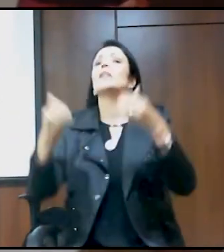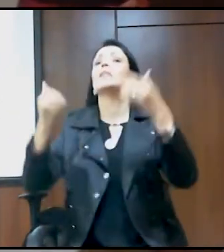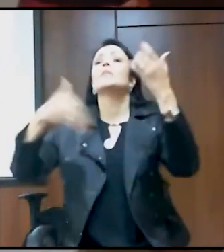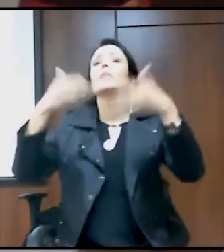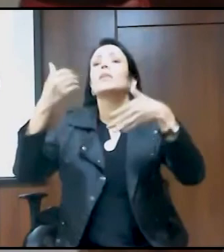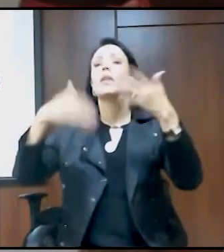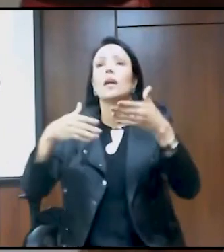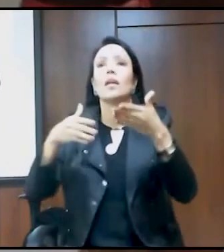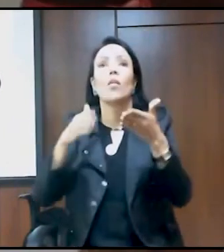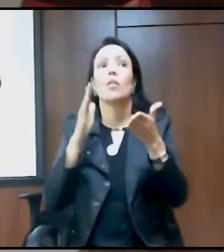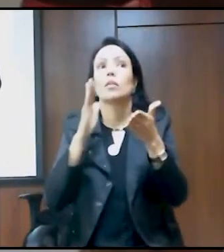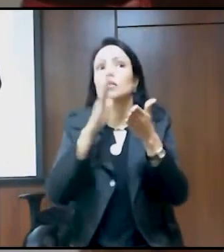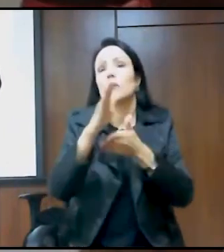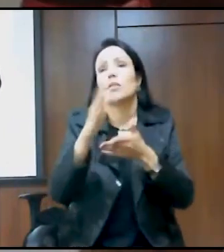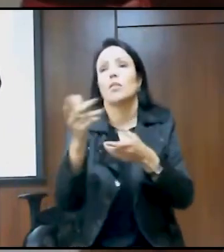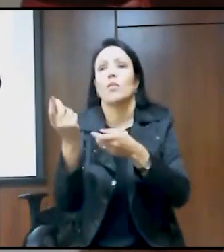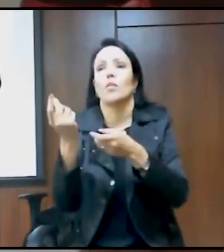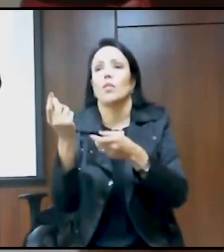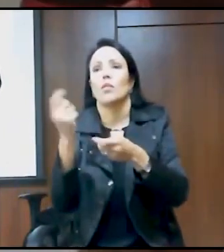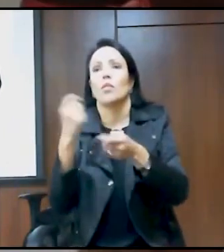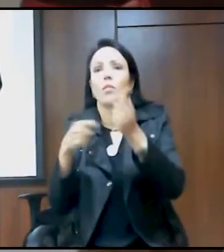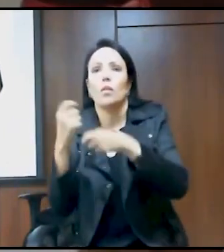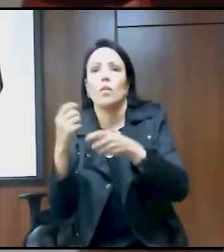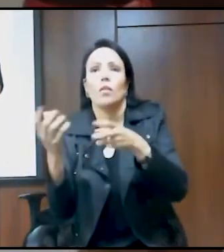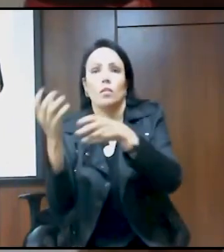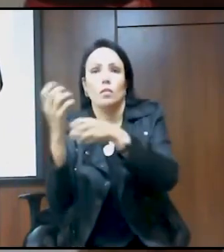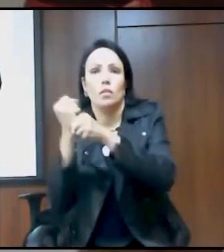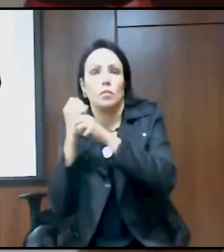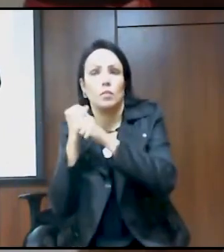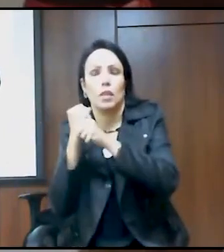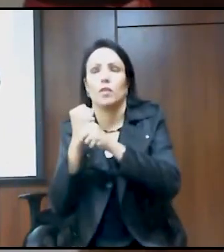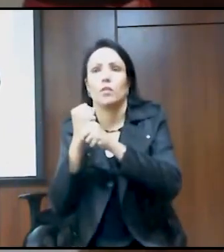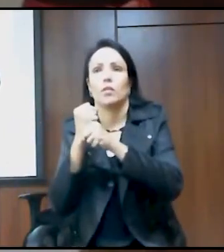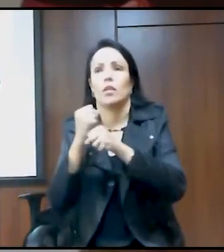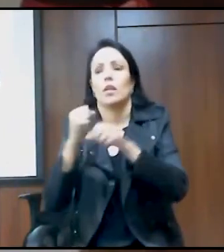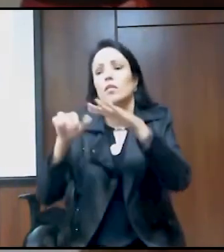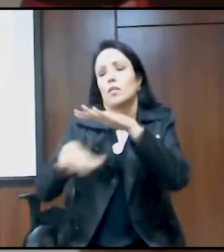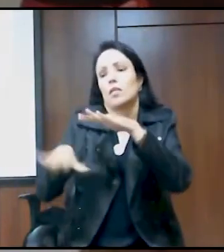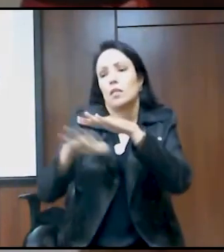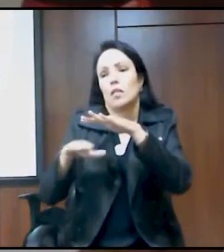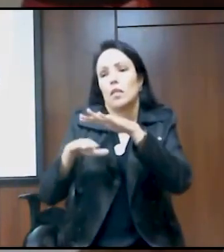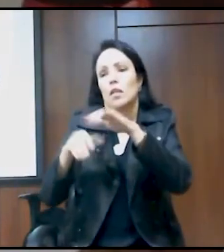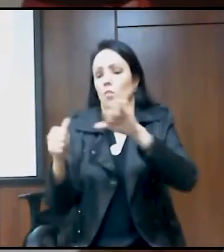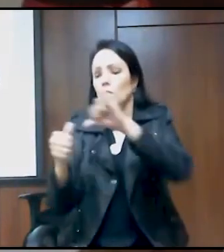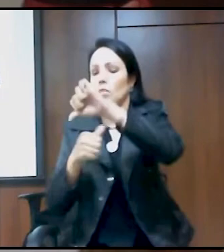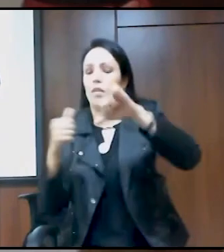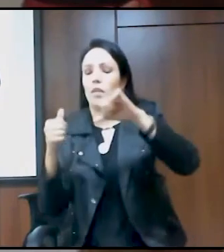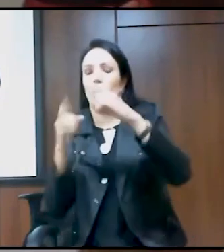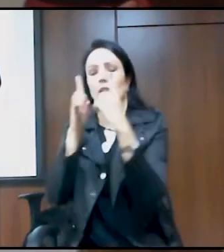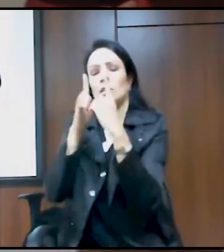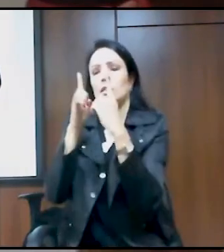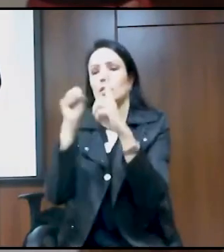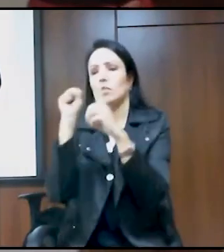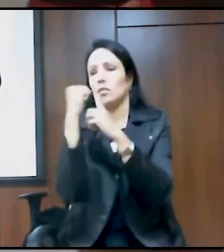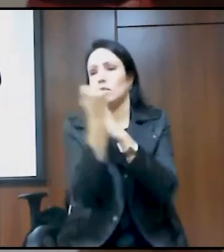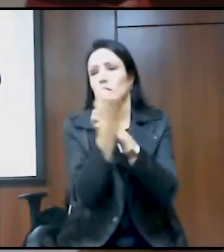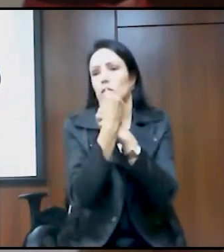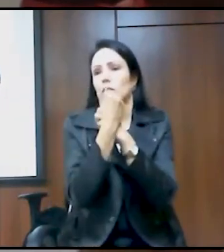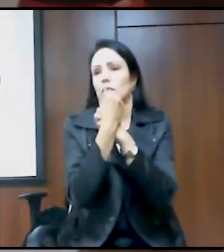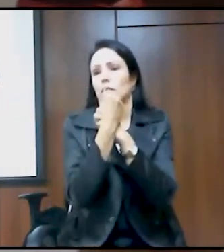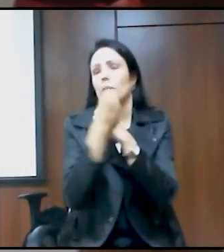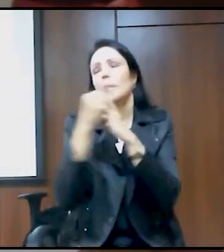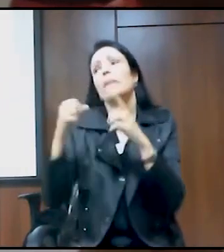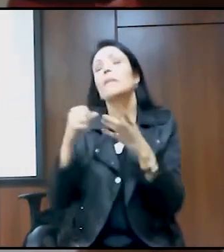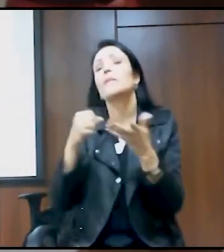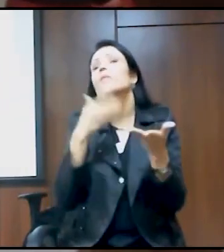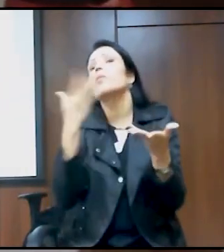a saída do orçamento da parte de vulnerabilidade para assistência social. Nós vamos ter que discutir isso, né? Eu estou dizendo quais são